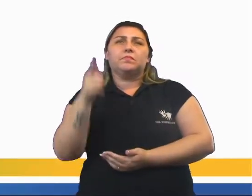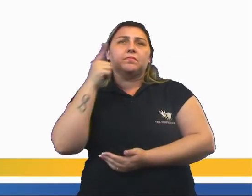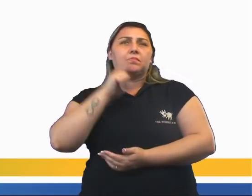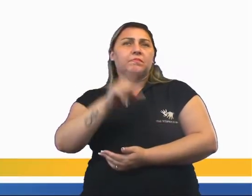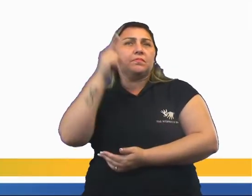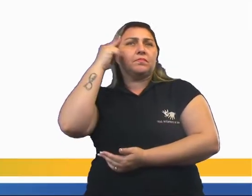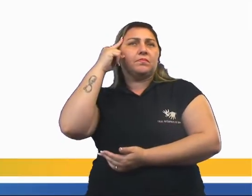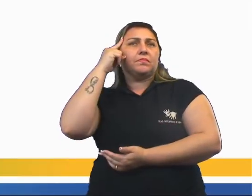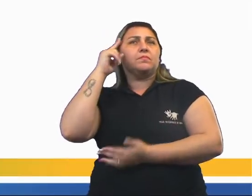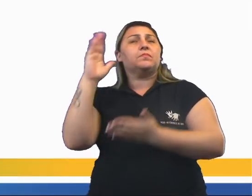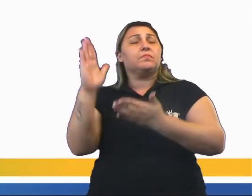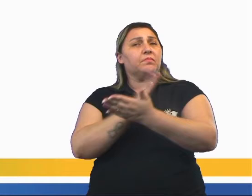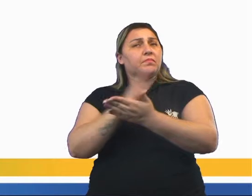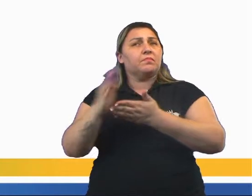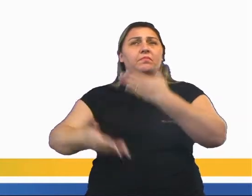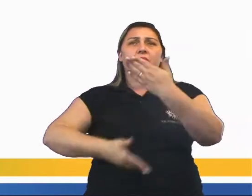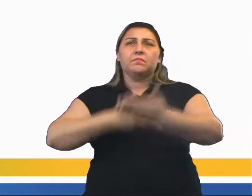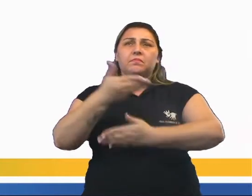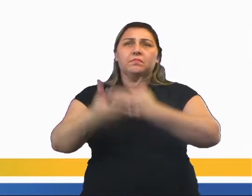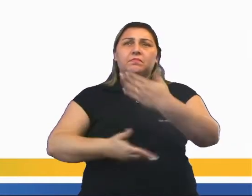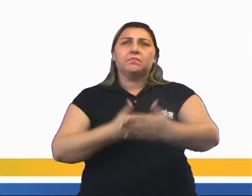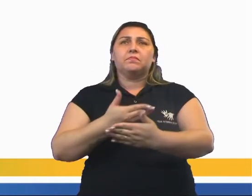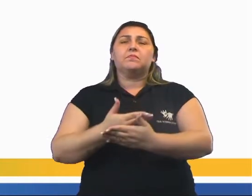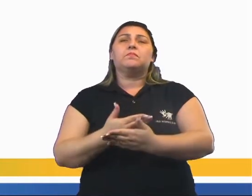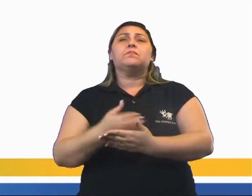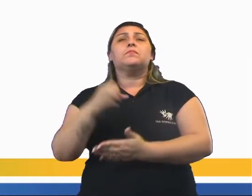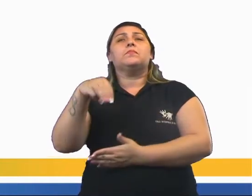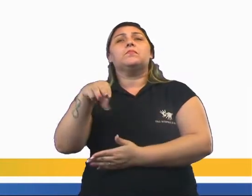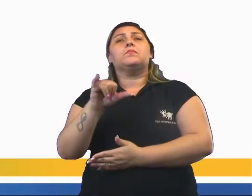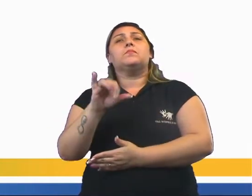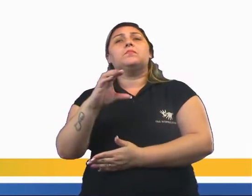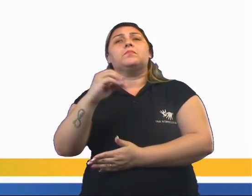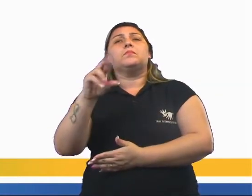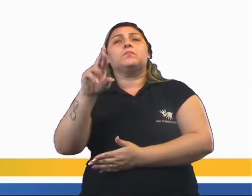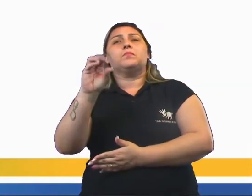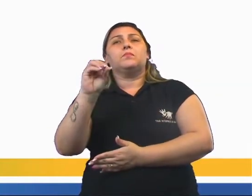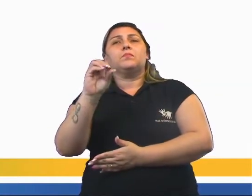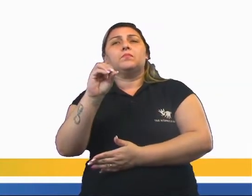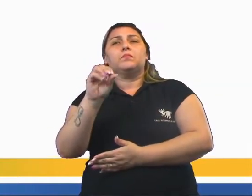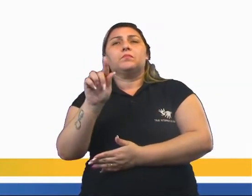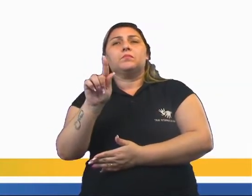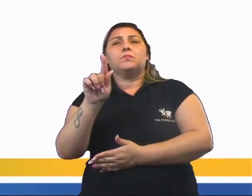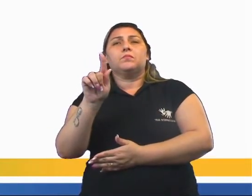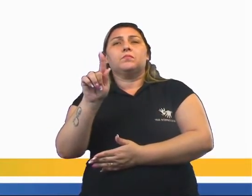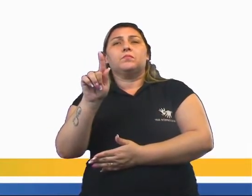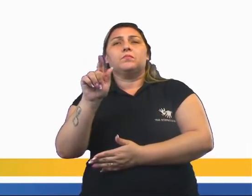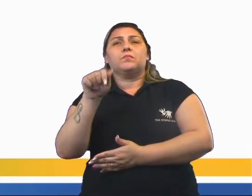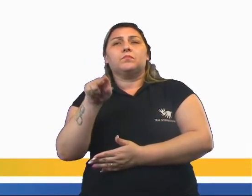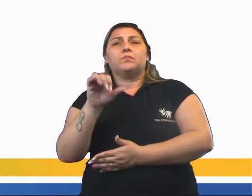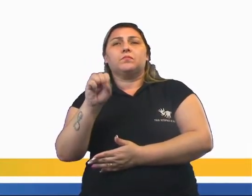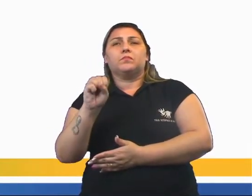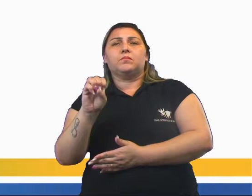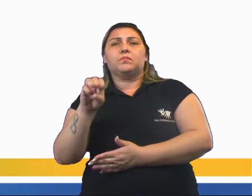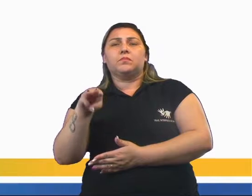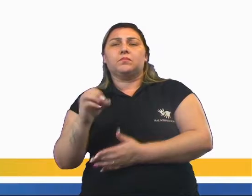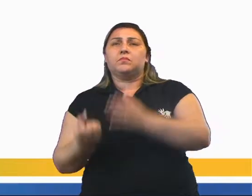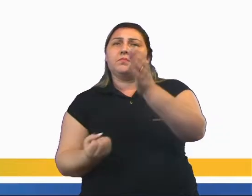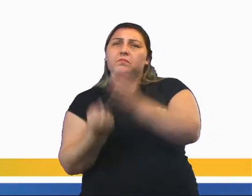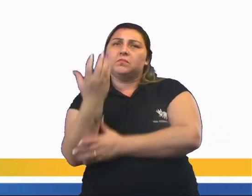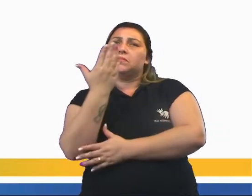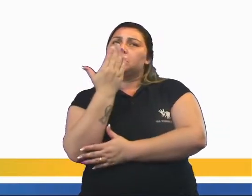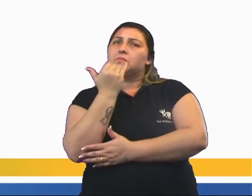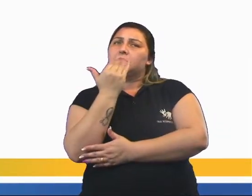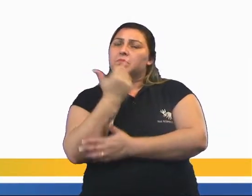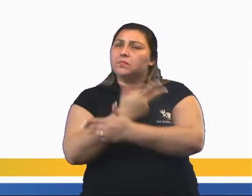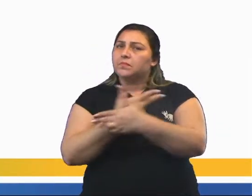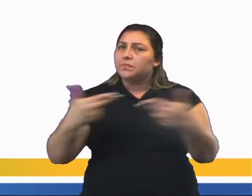Vocês conseguem pensar em alguma relação entre esses micro-organismos e a produção de